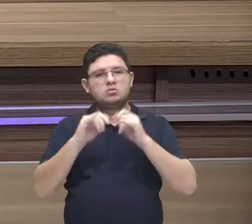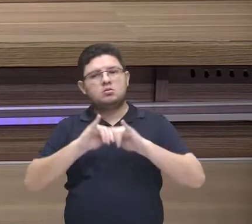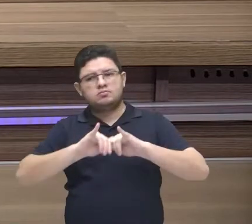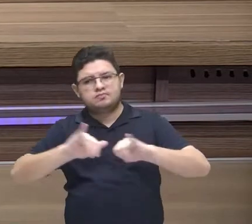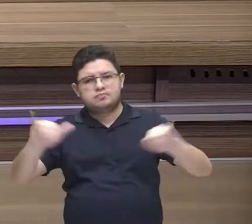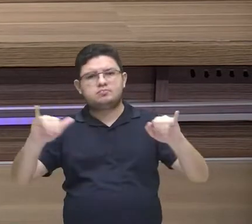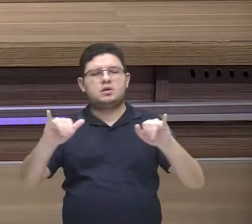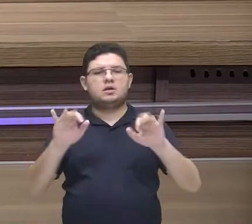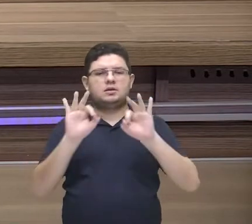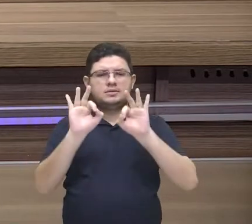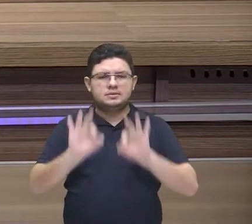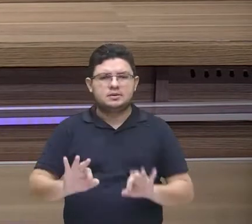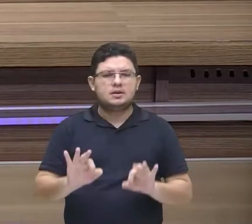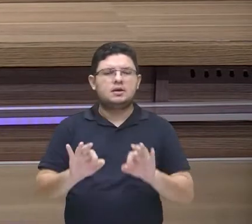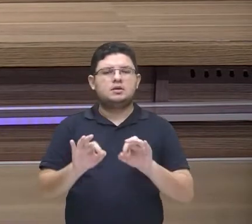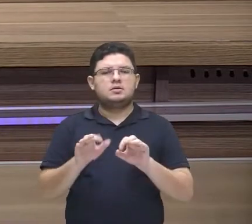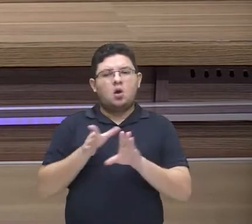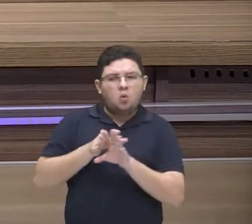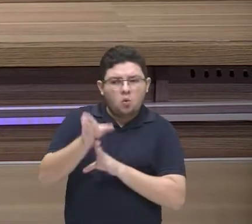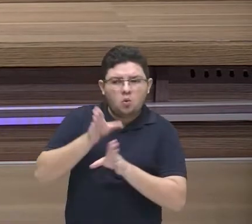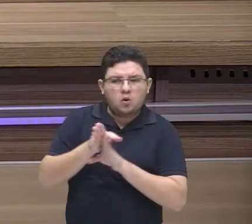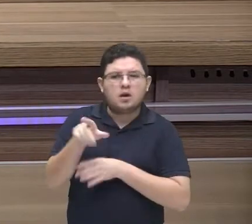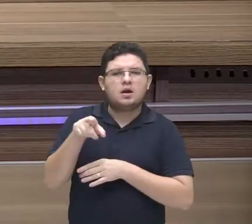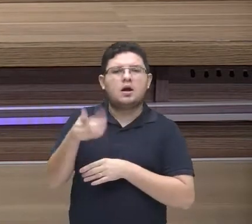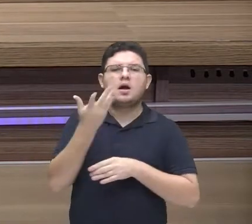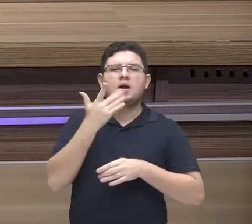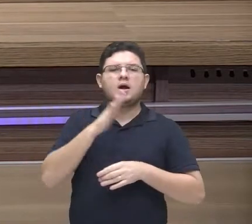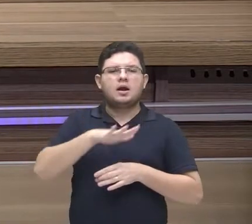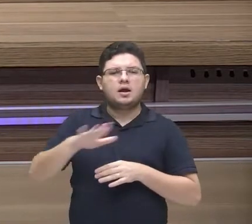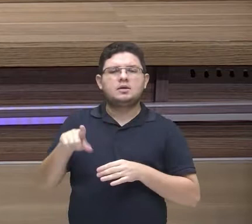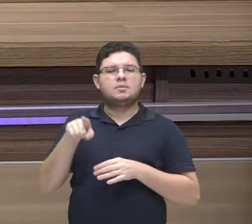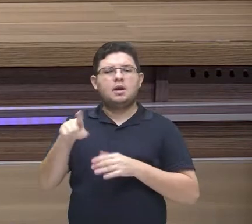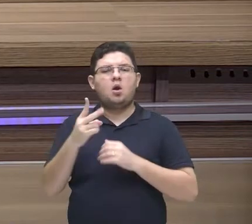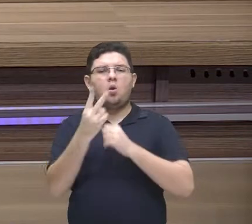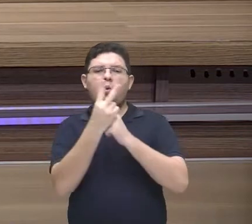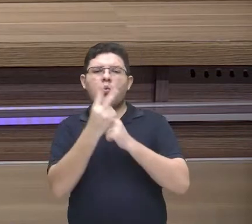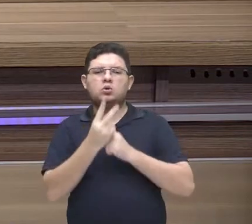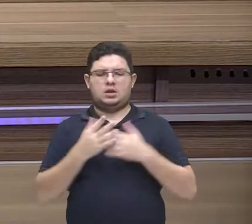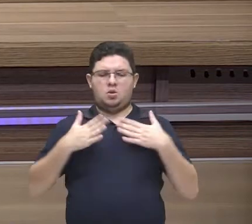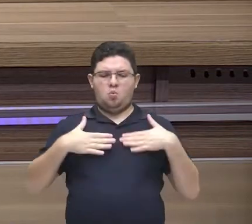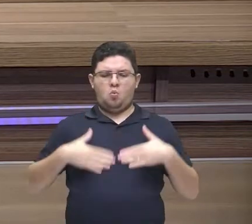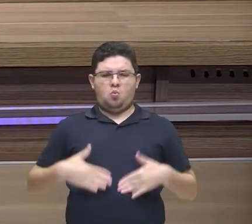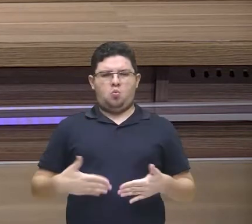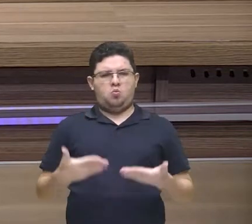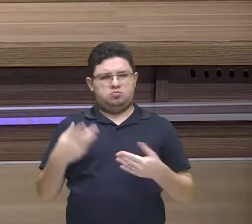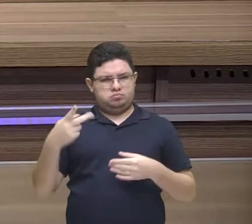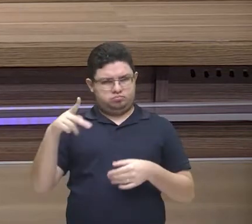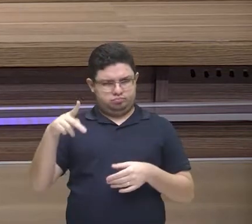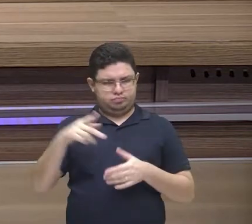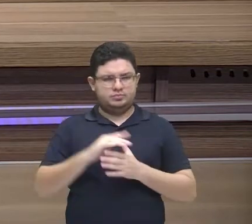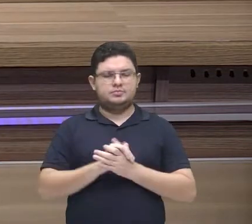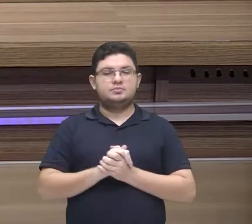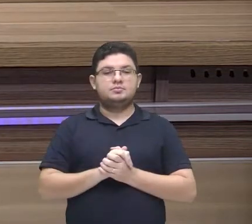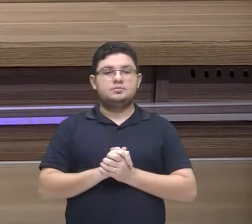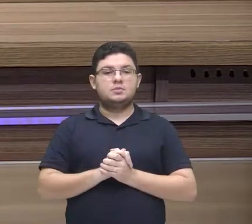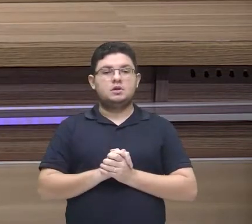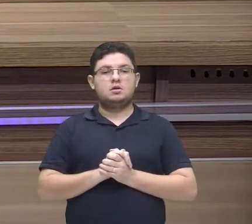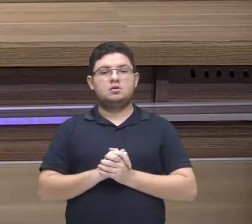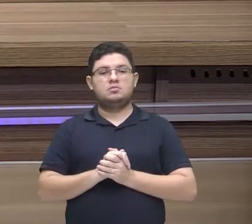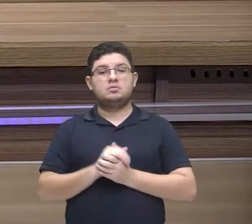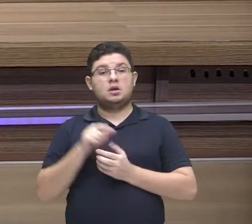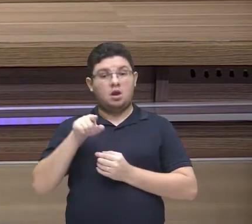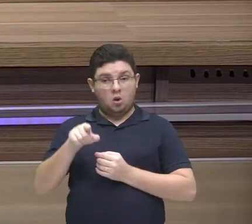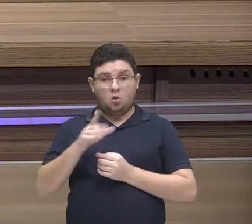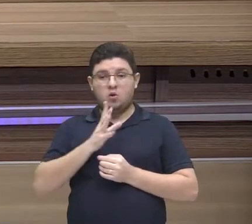com que essa criança comece a ter cuidado com o próprio corpo. Então, ela conhece o corpo,